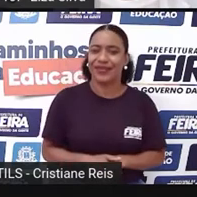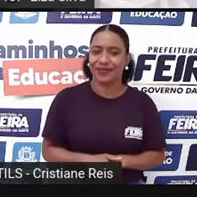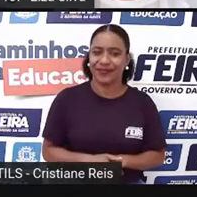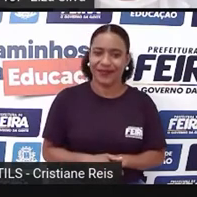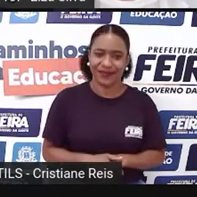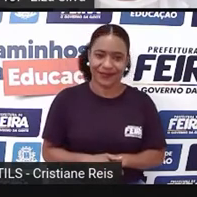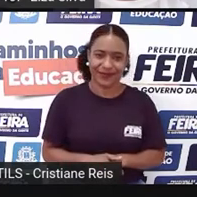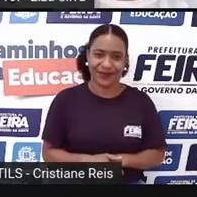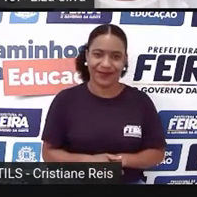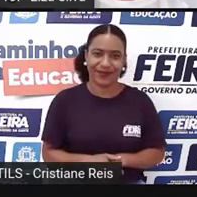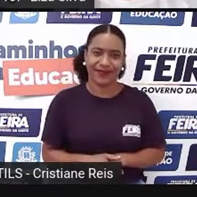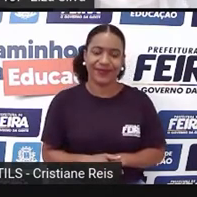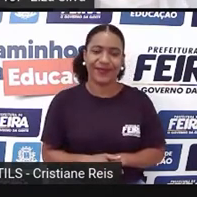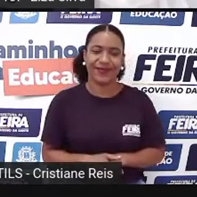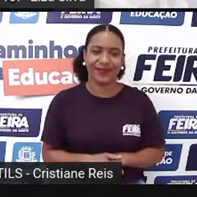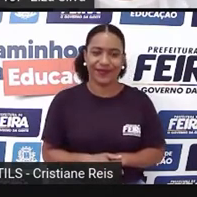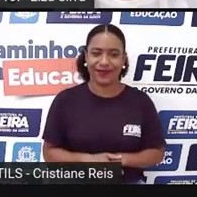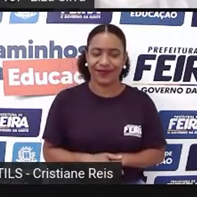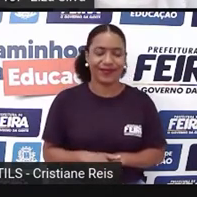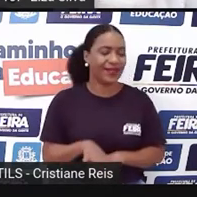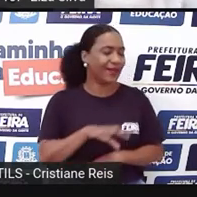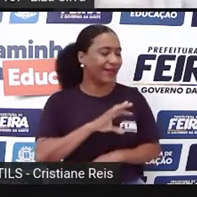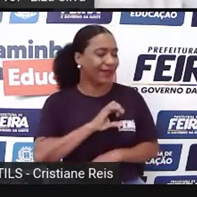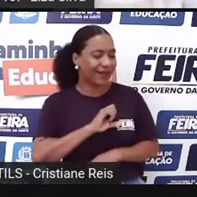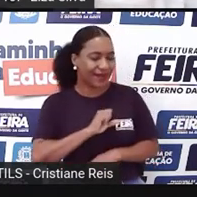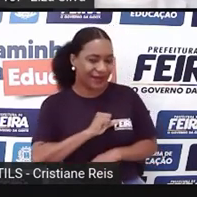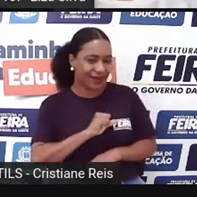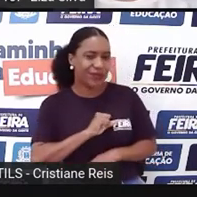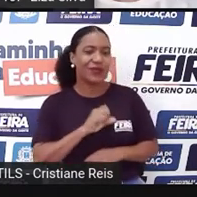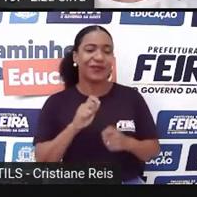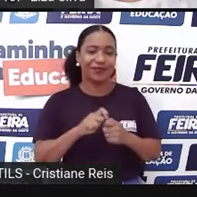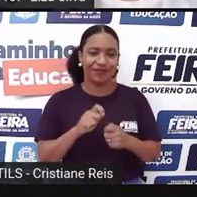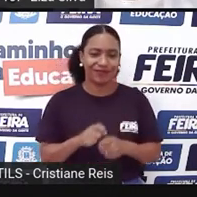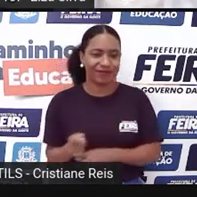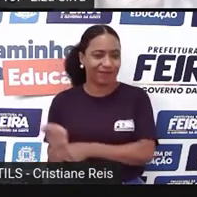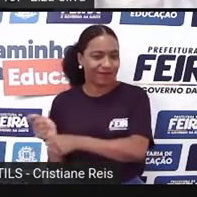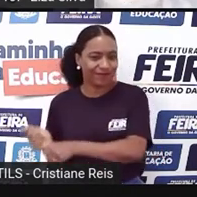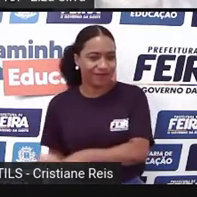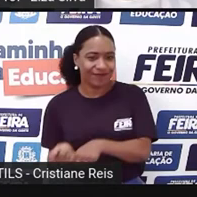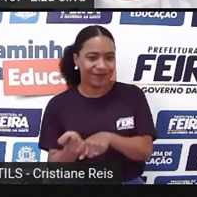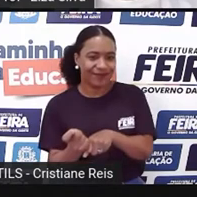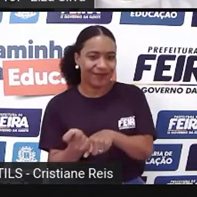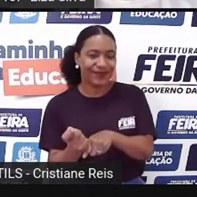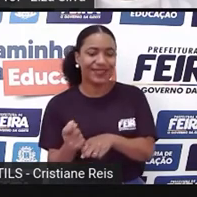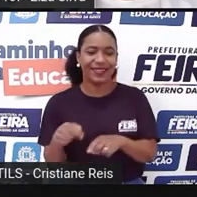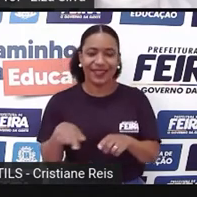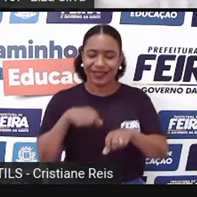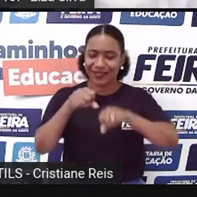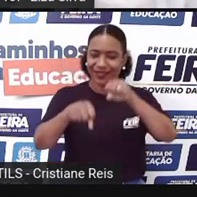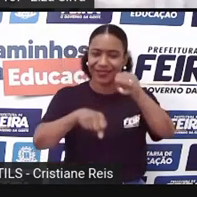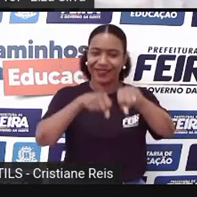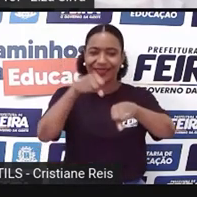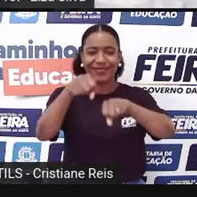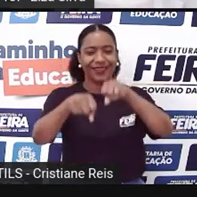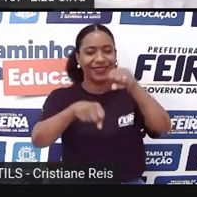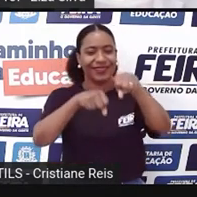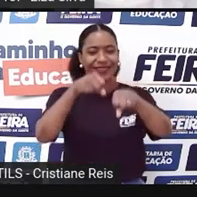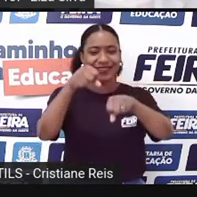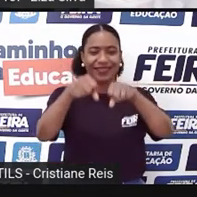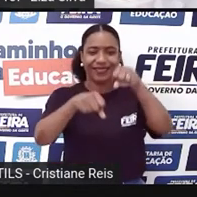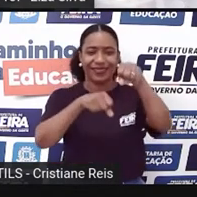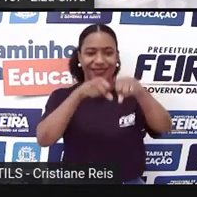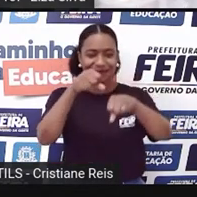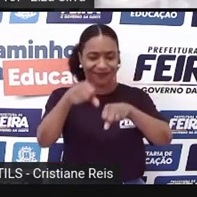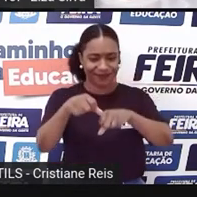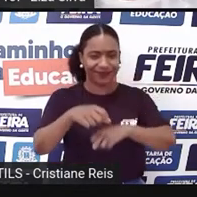my motorcycle. Amo jogar golfe e amo andar de bicicleta. Em outras